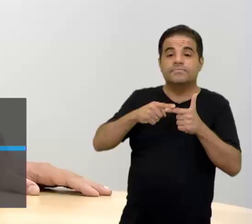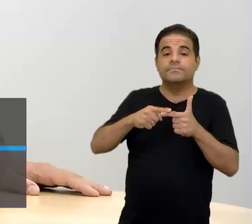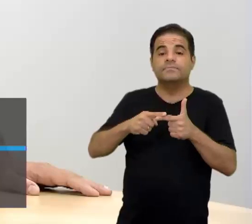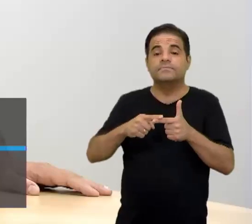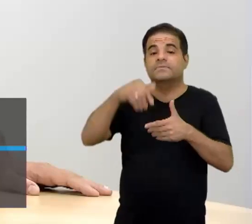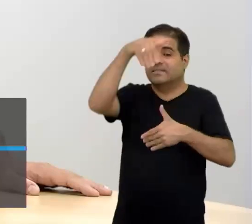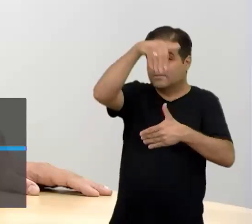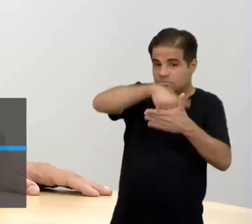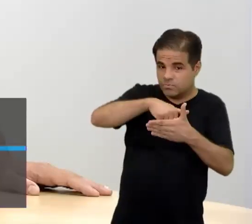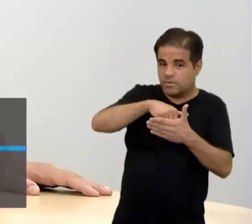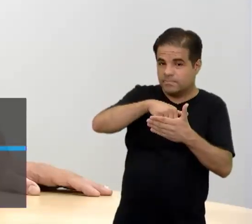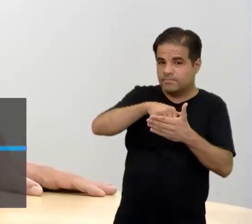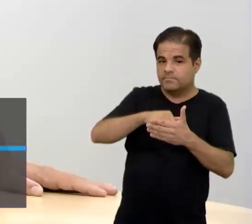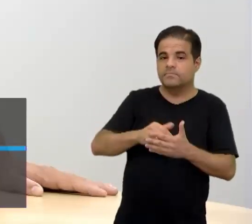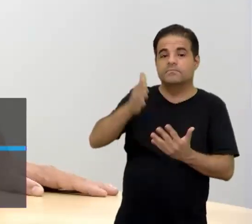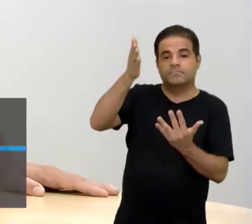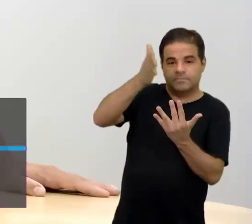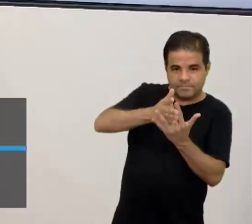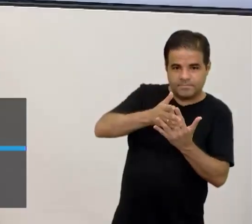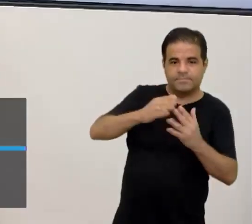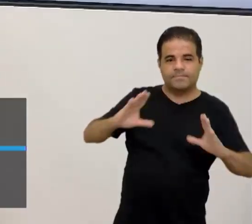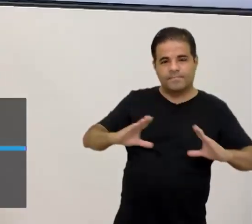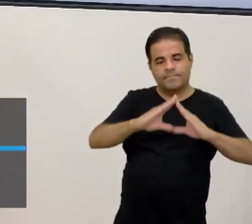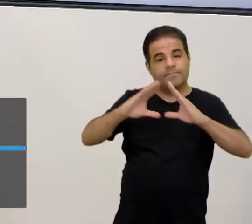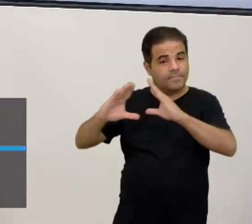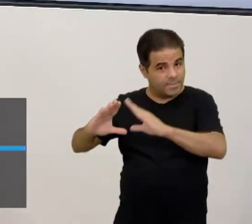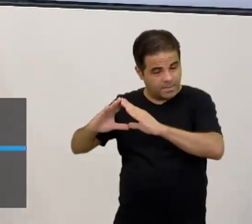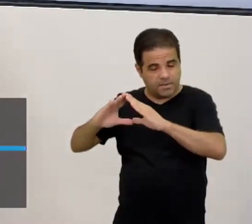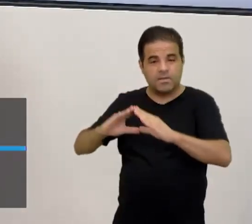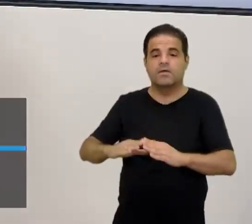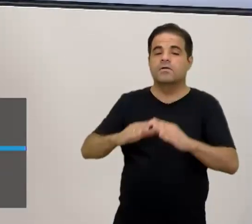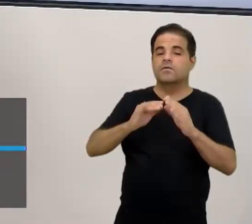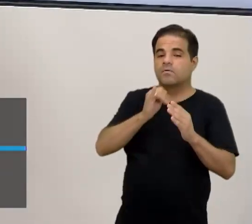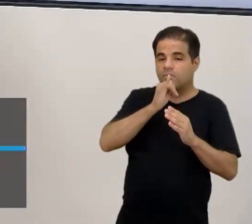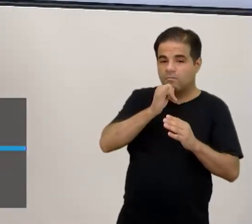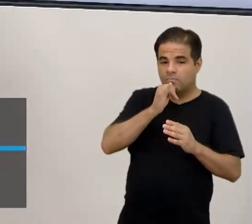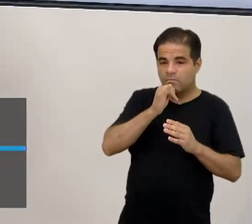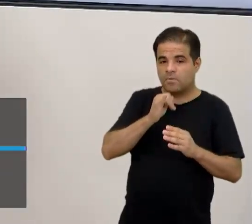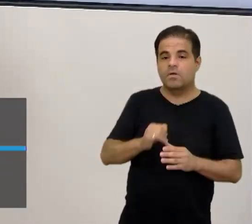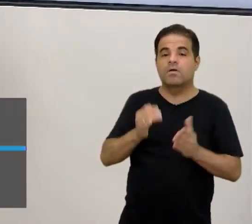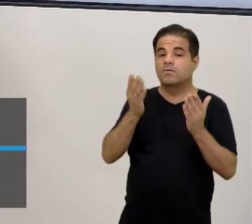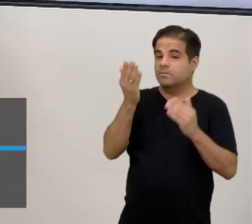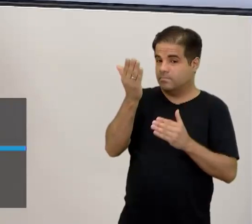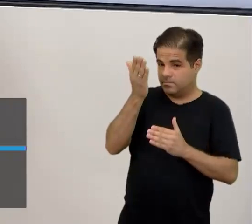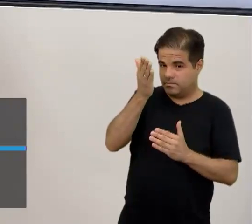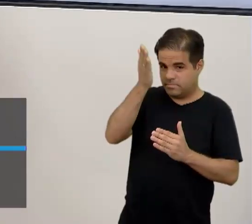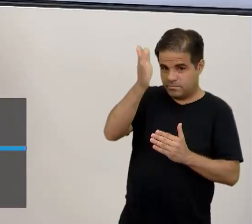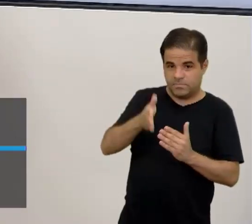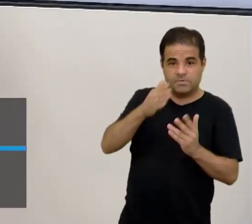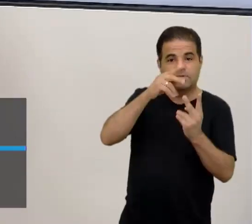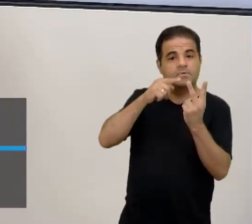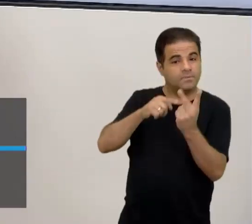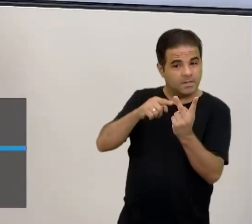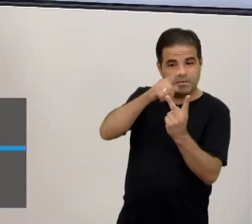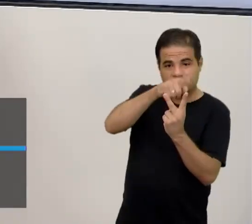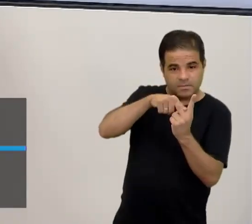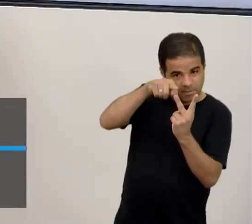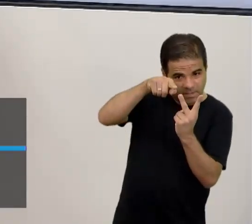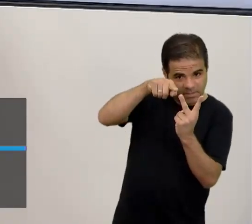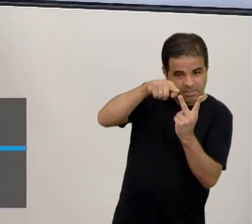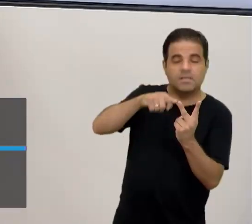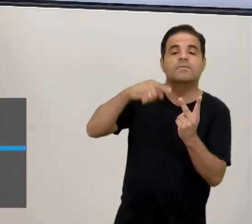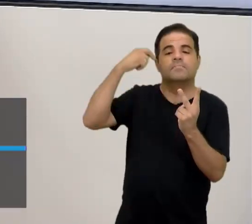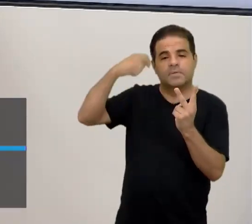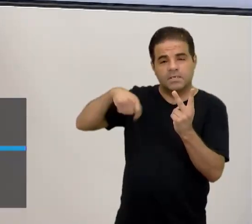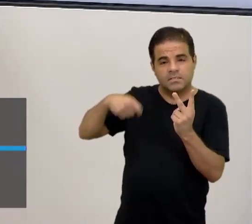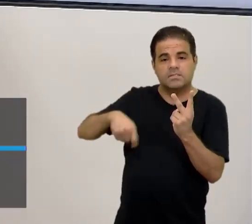que estar no meio dos dois lados, exatamente, né? Exatamente. Ó, como ele falou, digamos que aqui é o nosso ângulo, o ângulo tem dois lados, né, e um vértice.